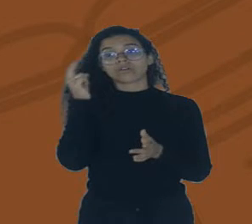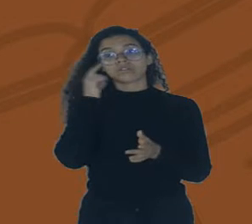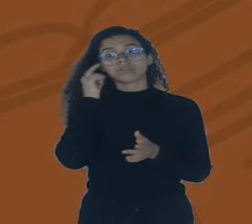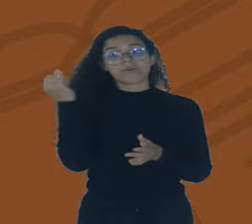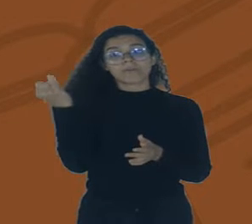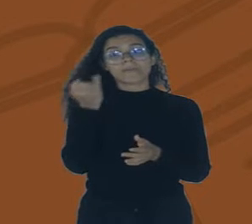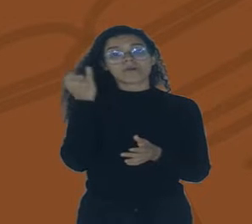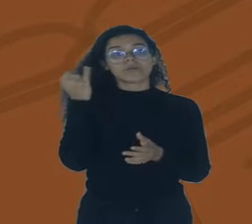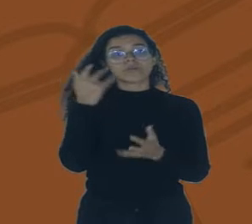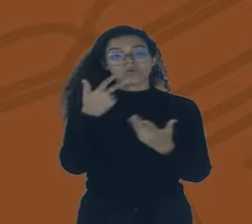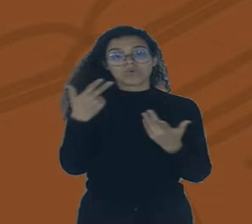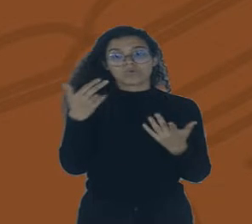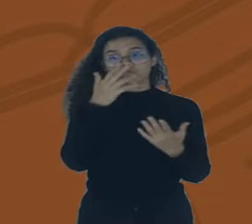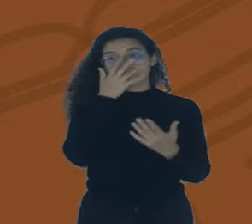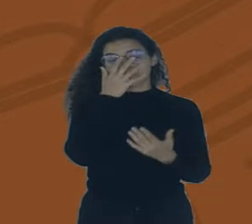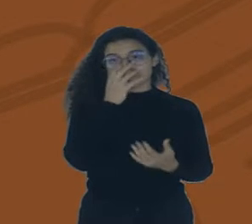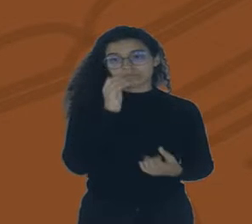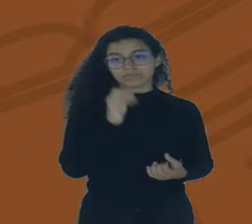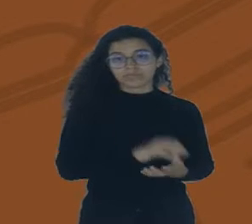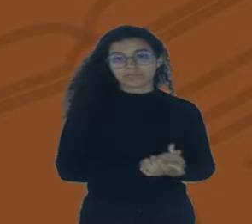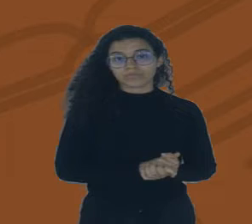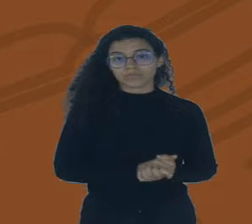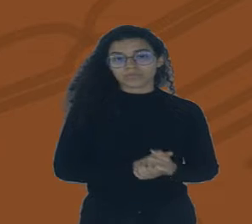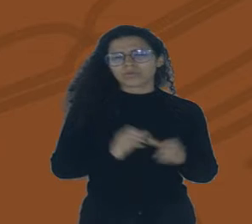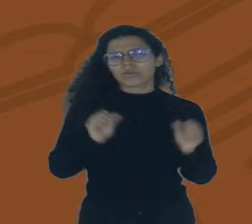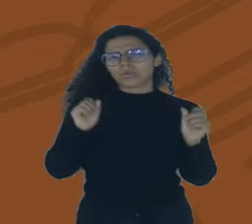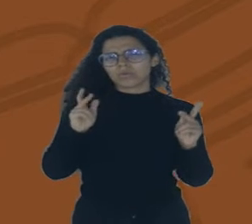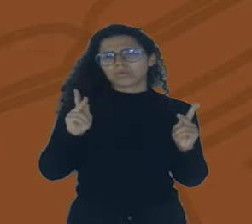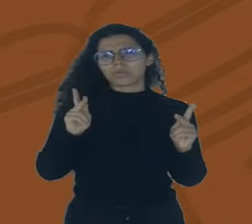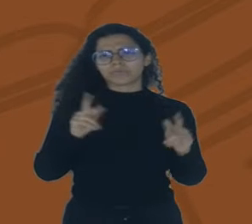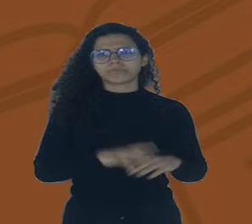julgarem como sendo necessárias. Ok, professor.